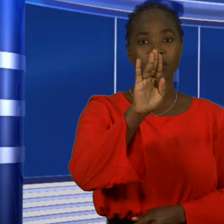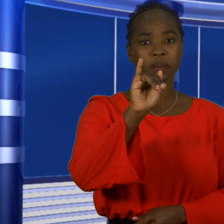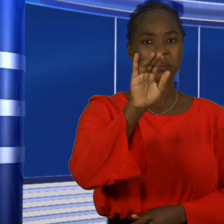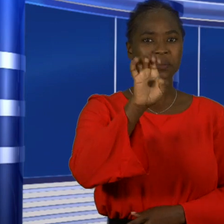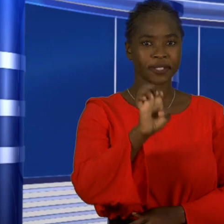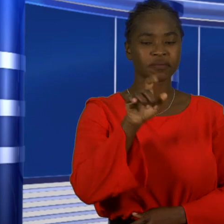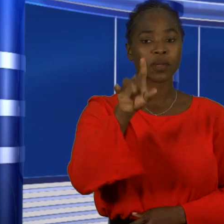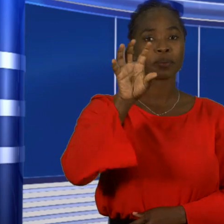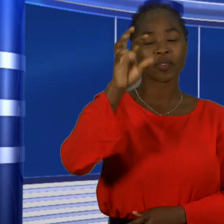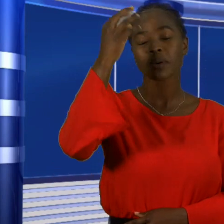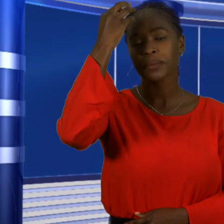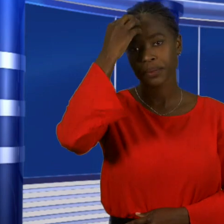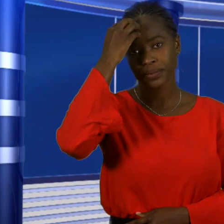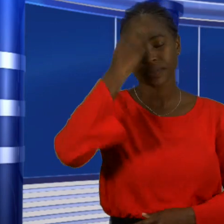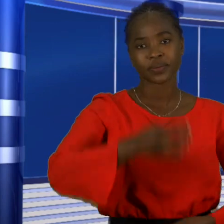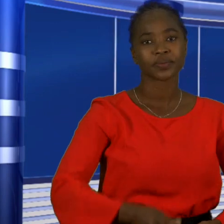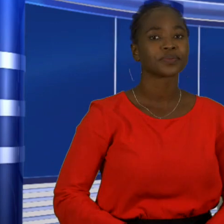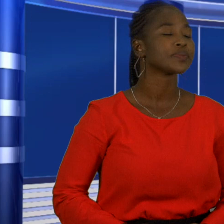na província de Maputo.